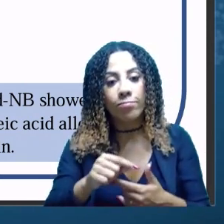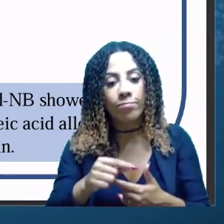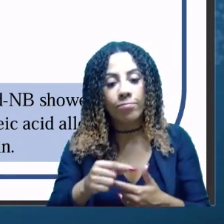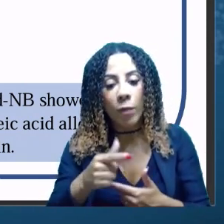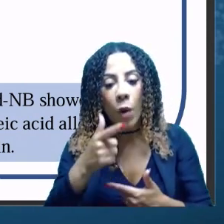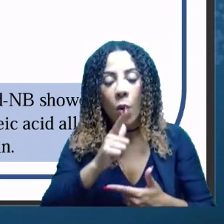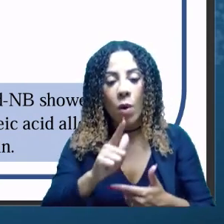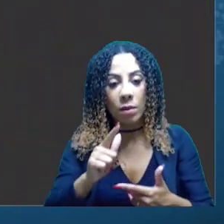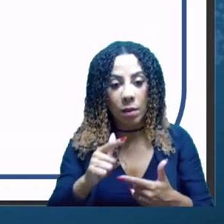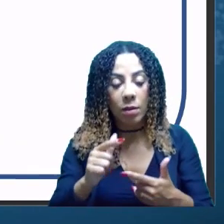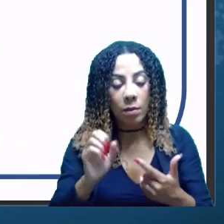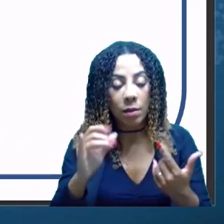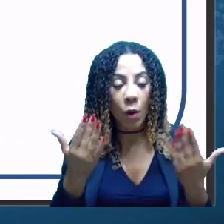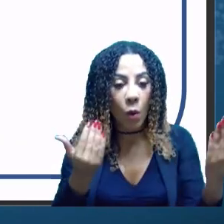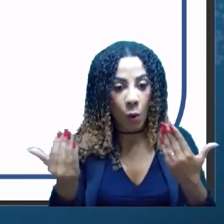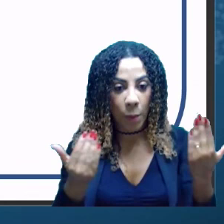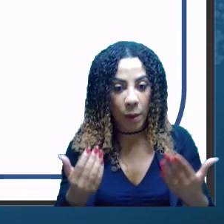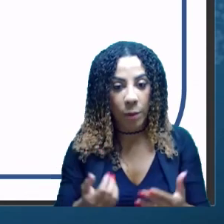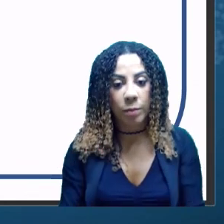nativa.